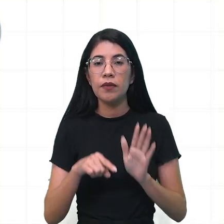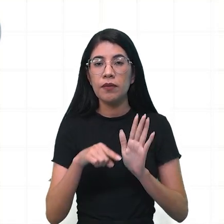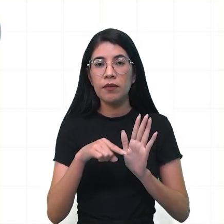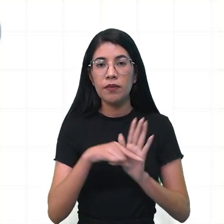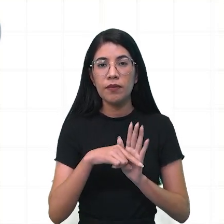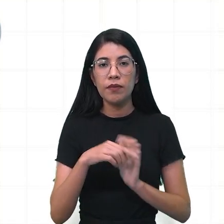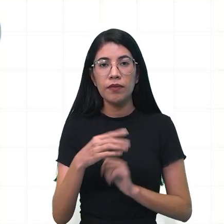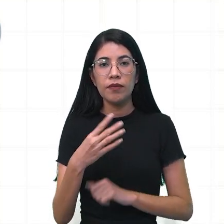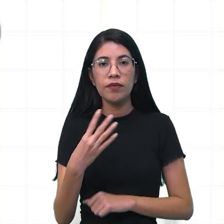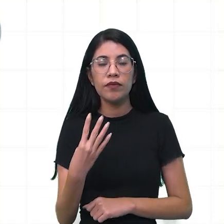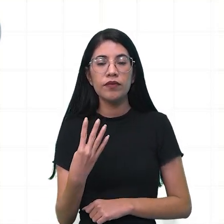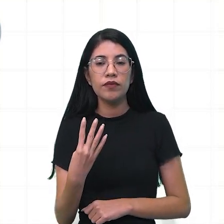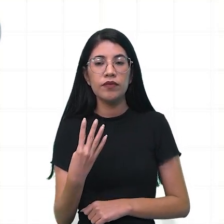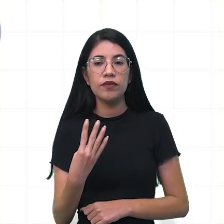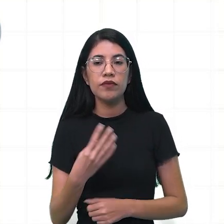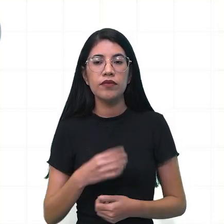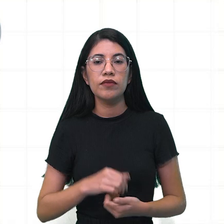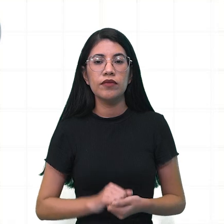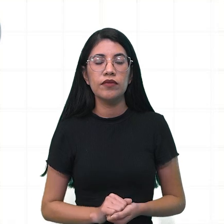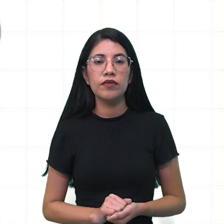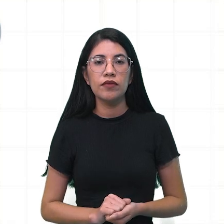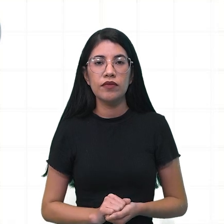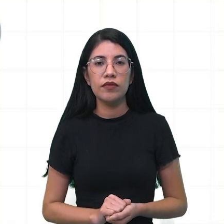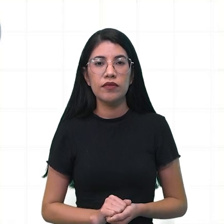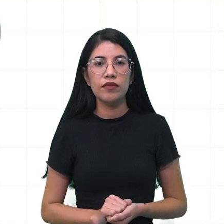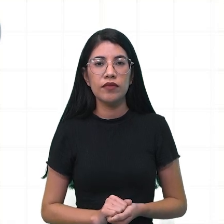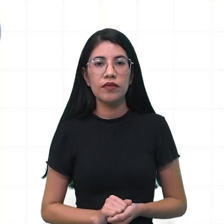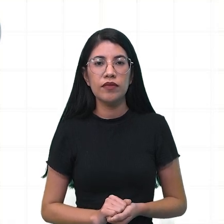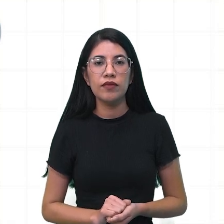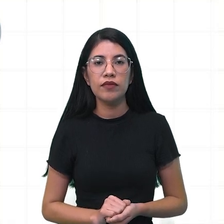-4 que é nessa posição